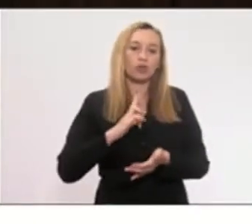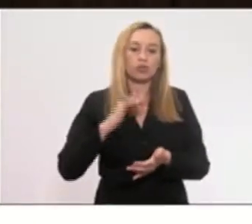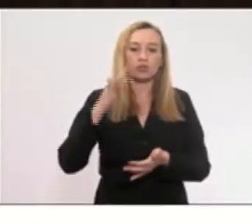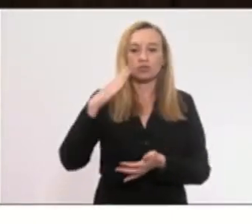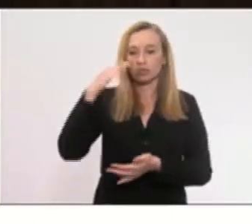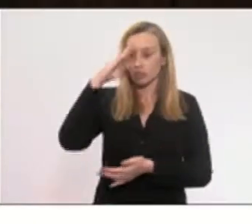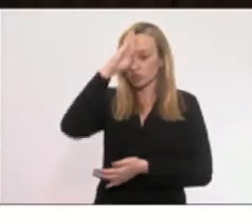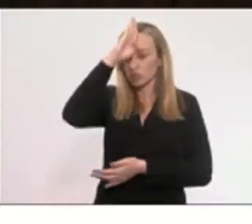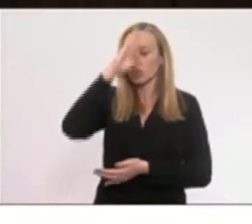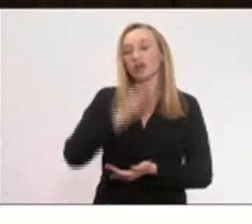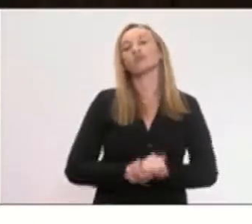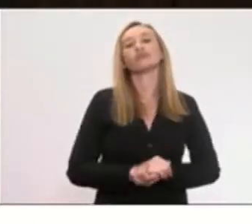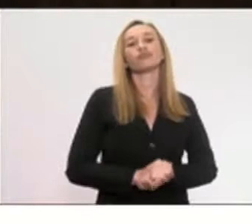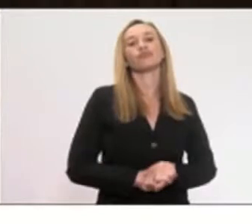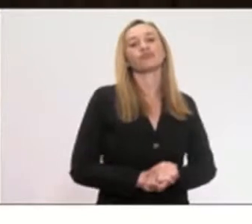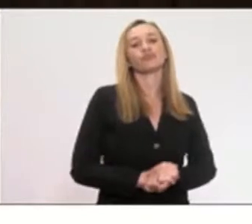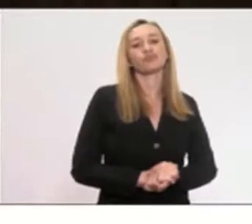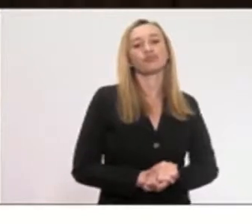da República.